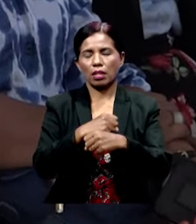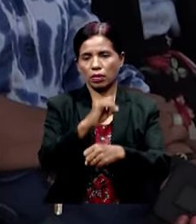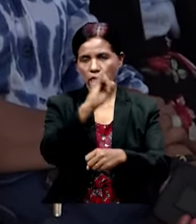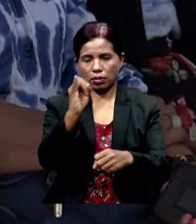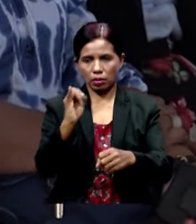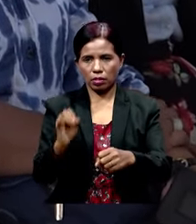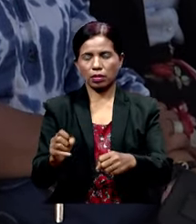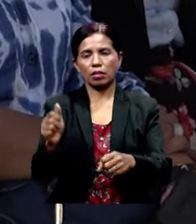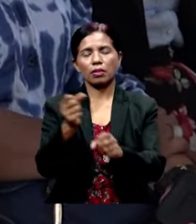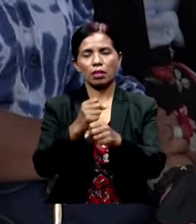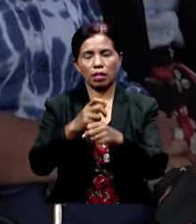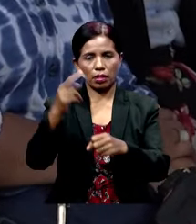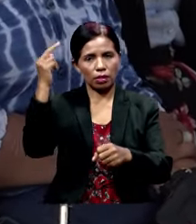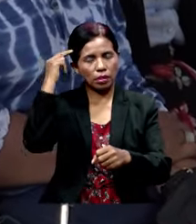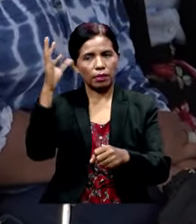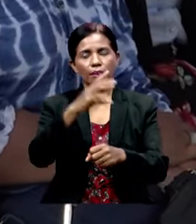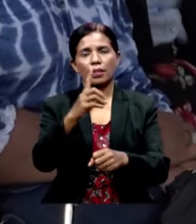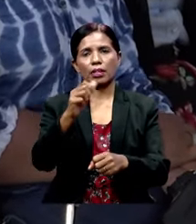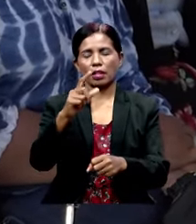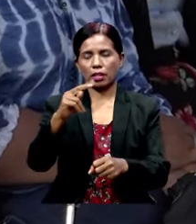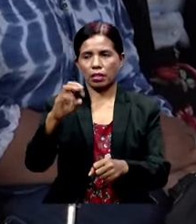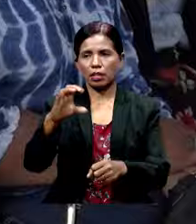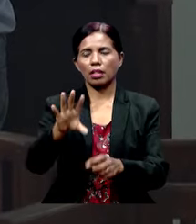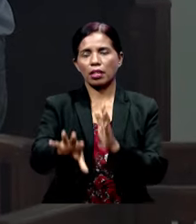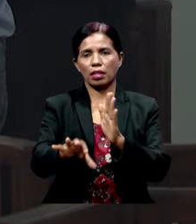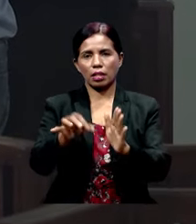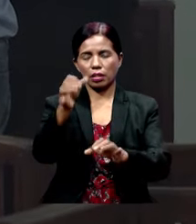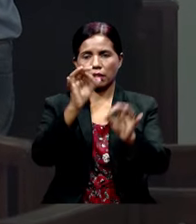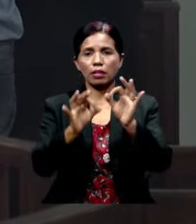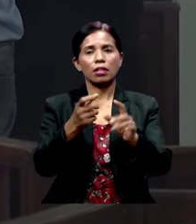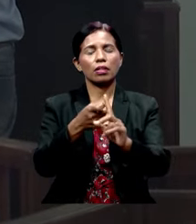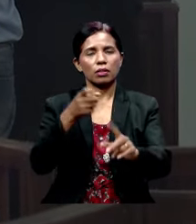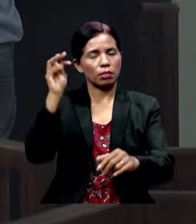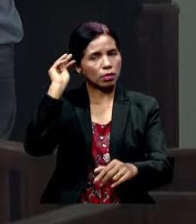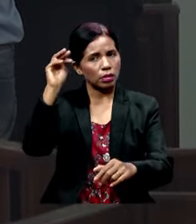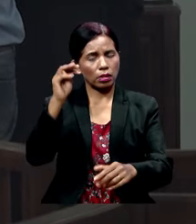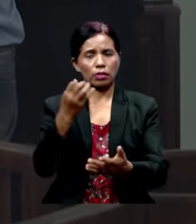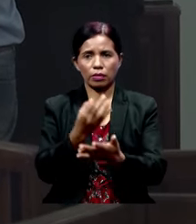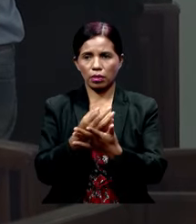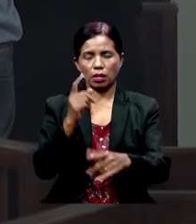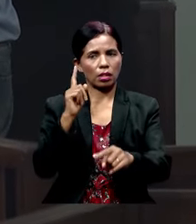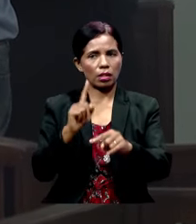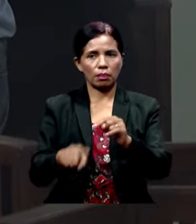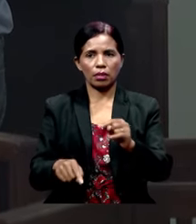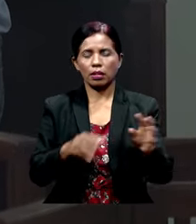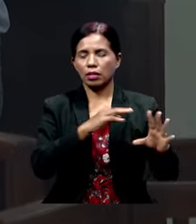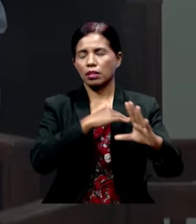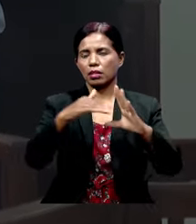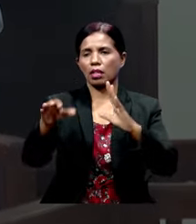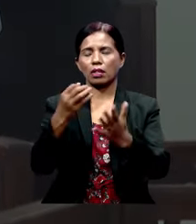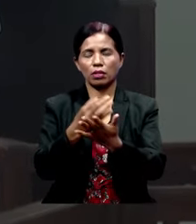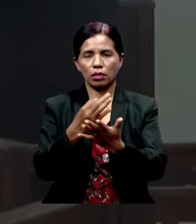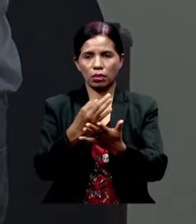no análise. Danilo Gonçalves mos retan confirmação Rússi Ministério Finanças Katak, labelhalo transferência